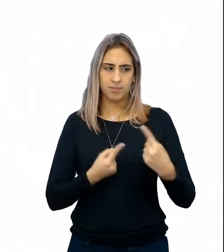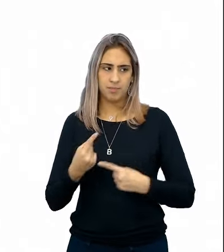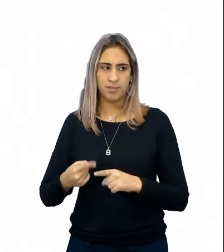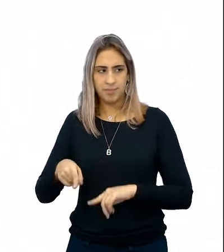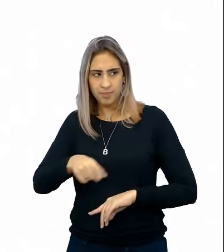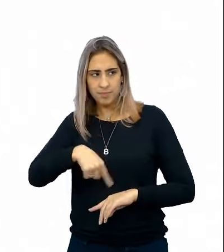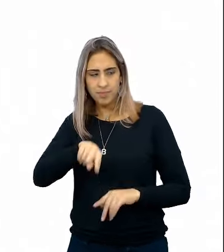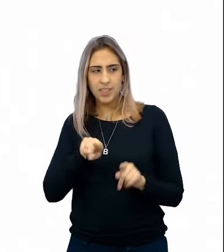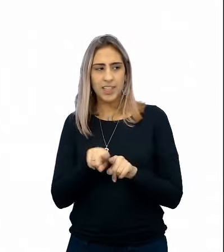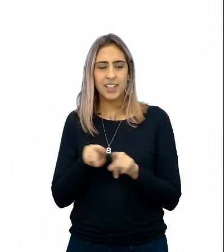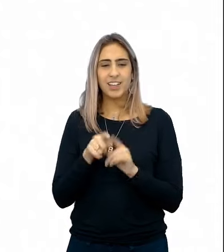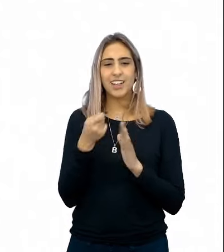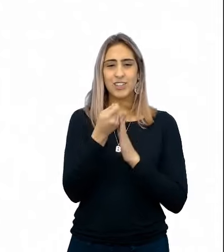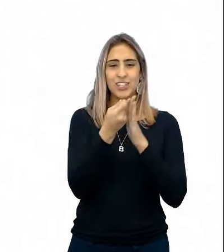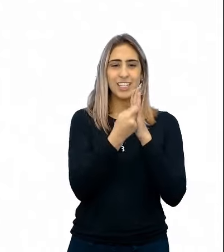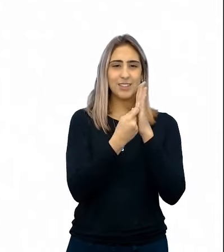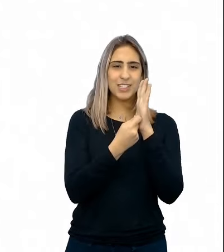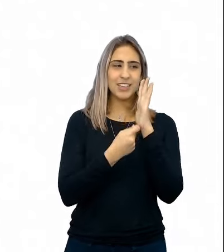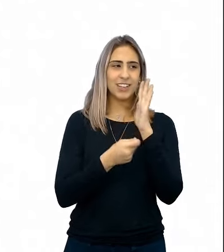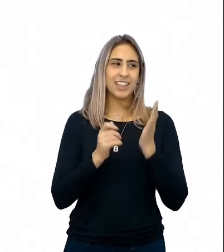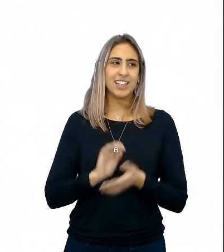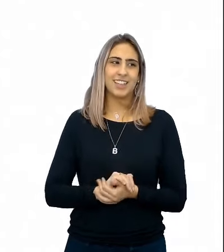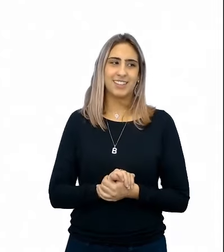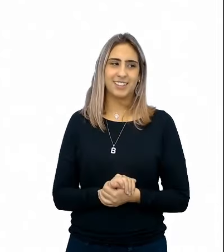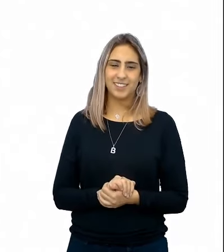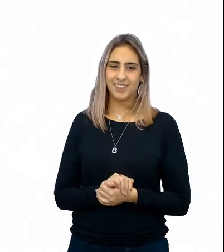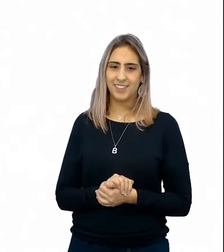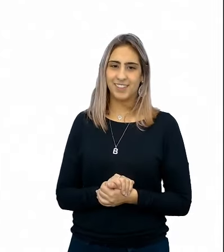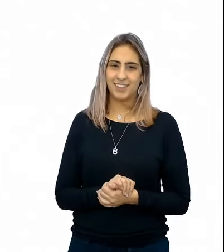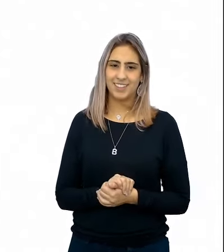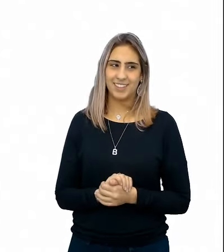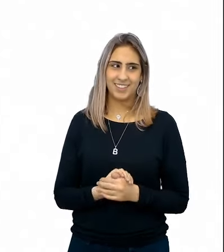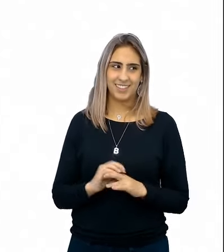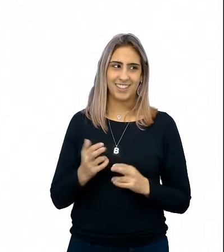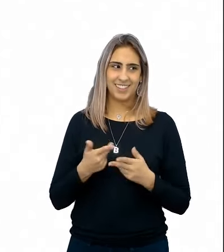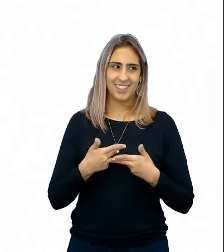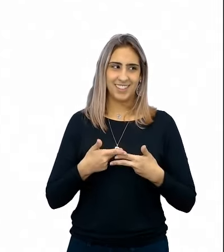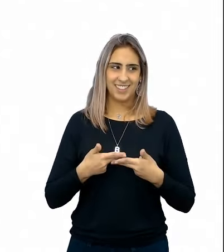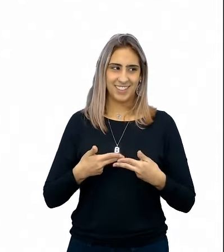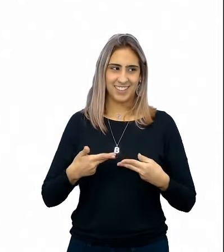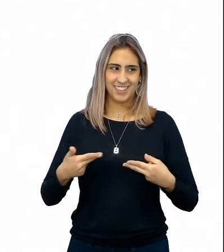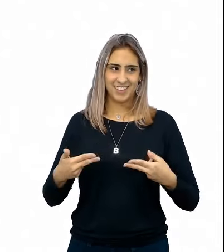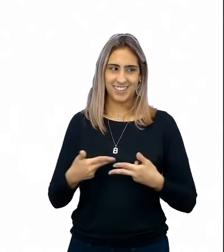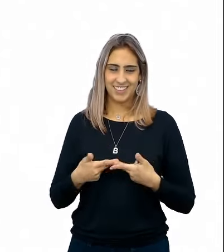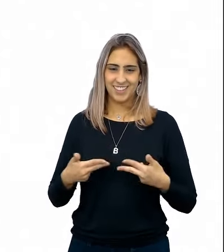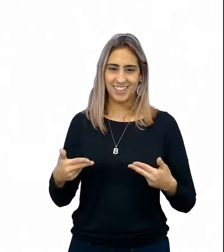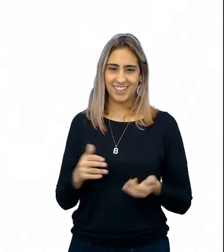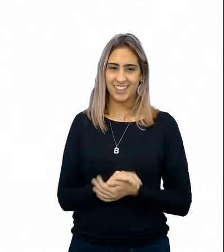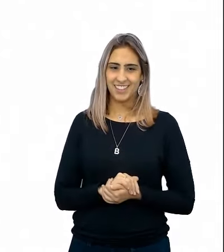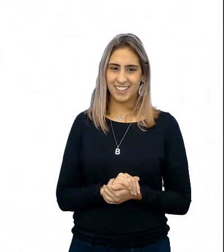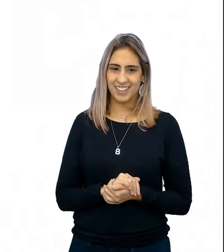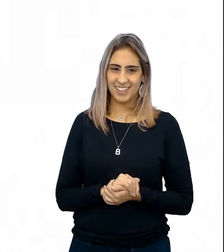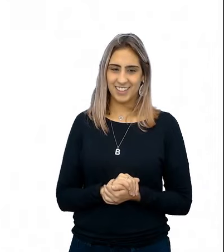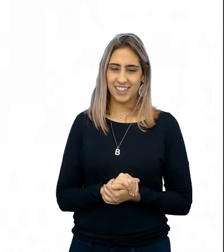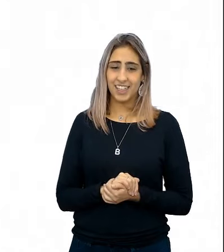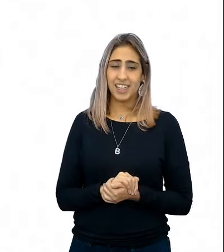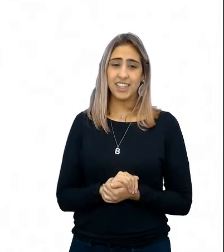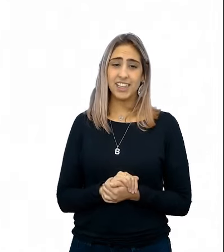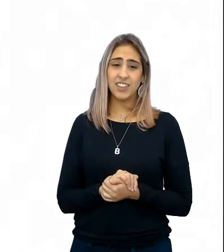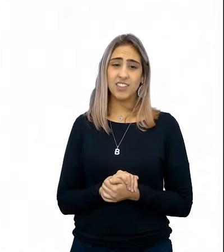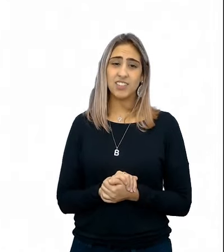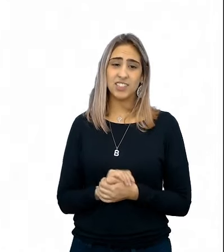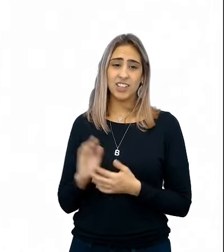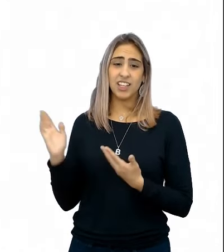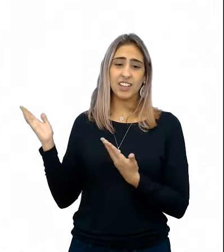Ler e escrever dados expressos em tabelas e em gráficos de coluna simples. Vamos lá.